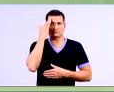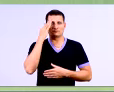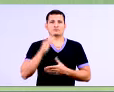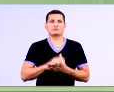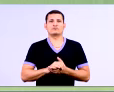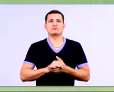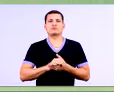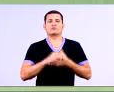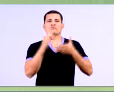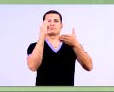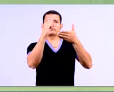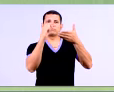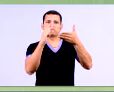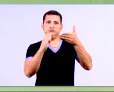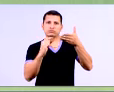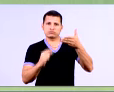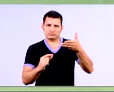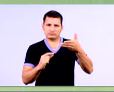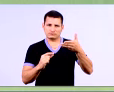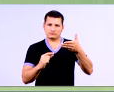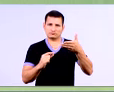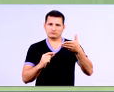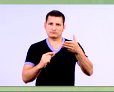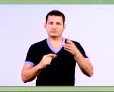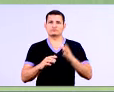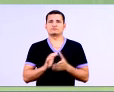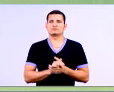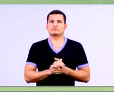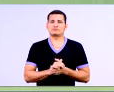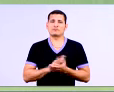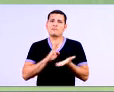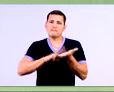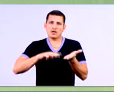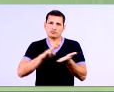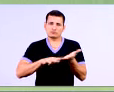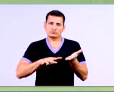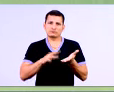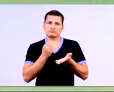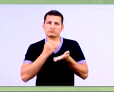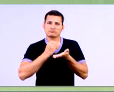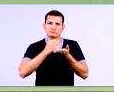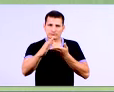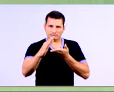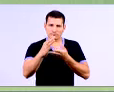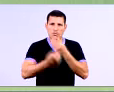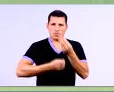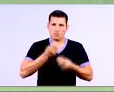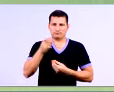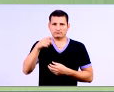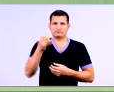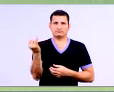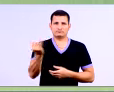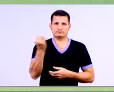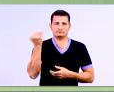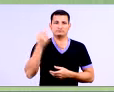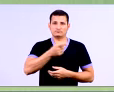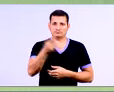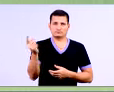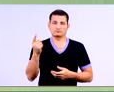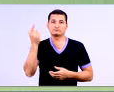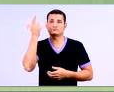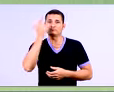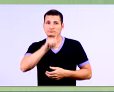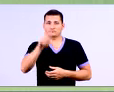eles funcionam, trabalhando neles o método de envio. Isso é de suma importância para que vocês